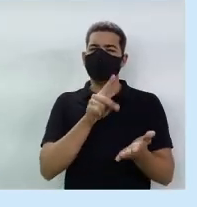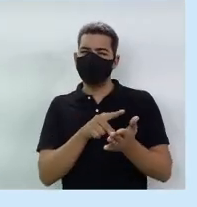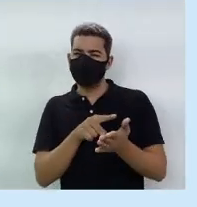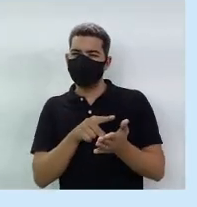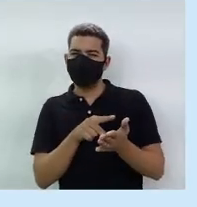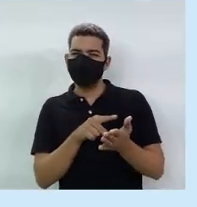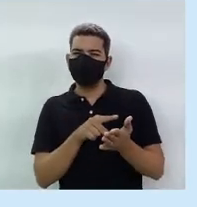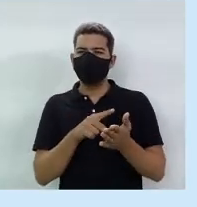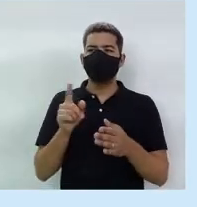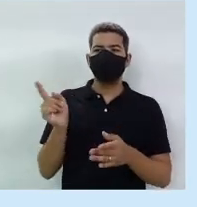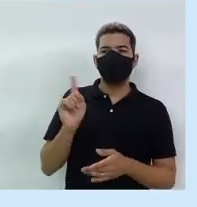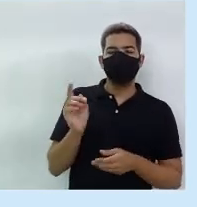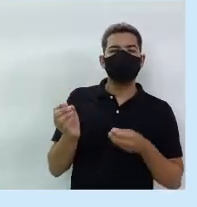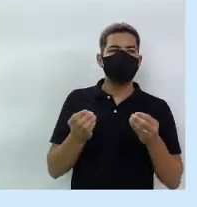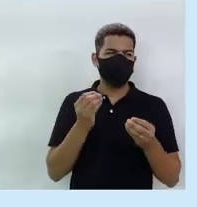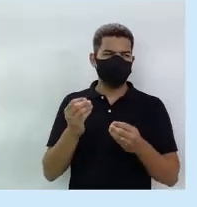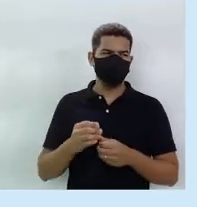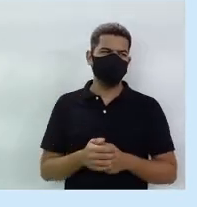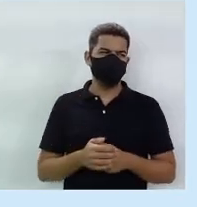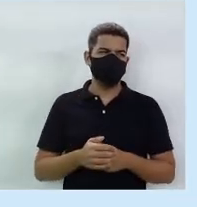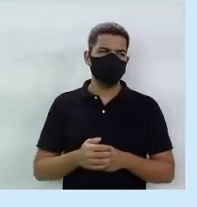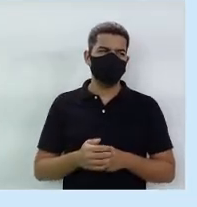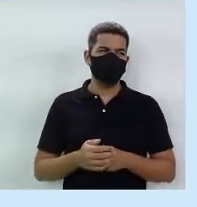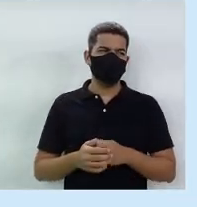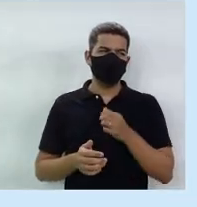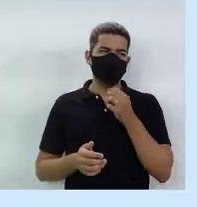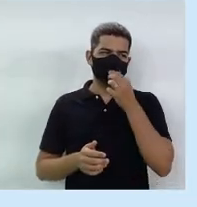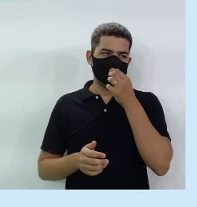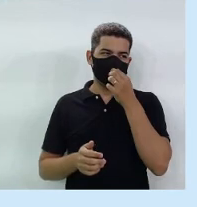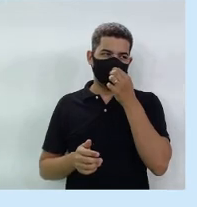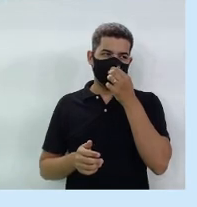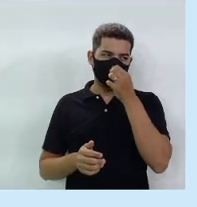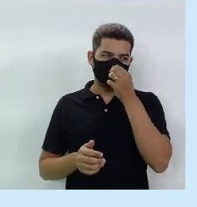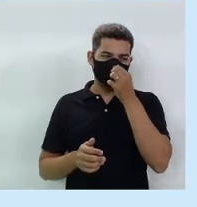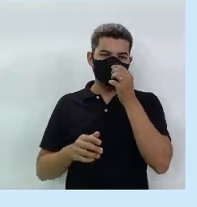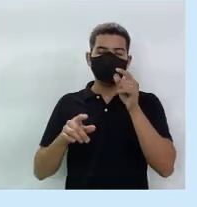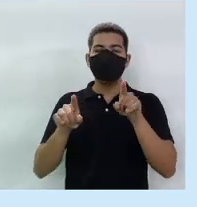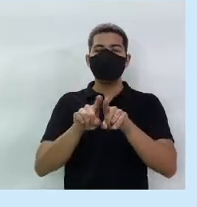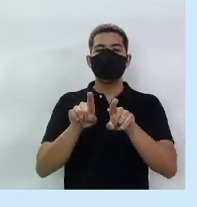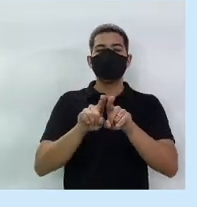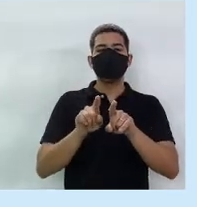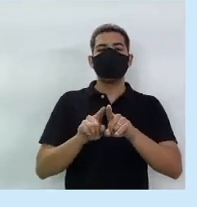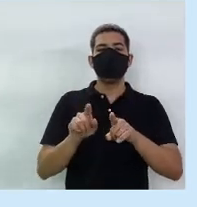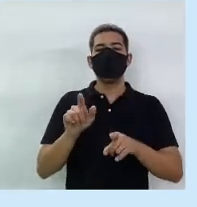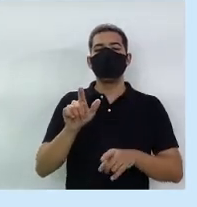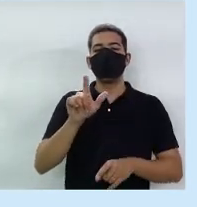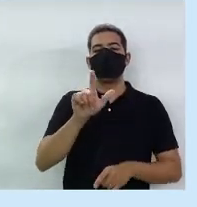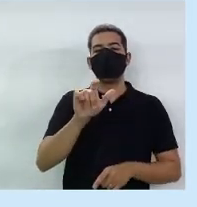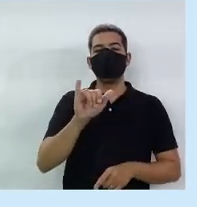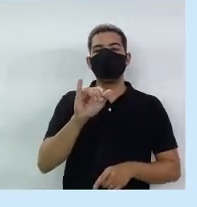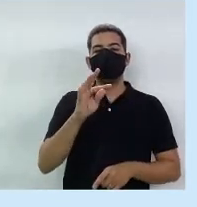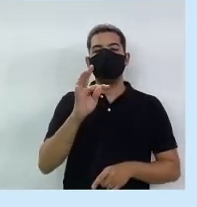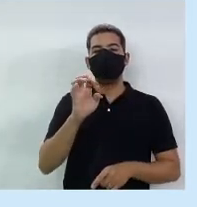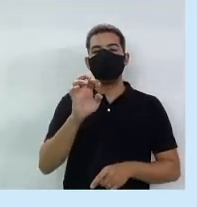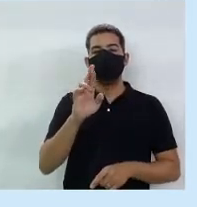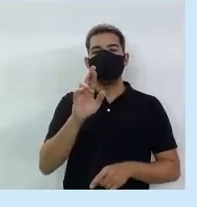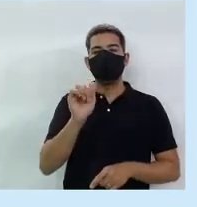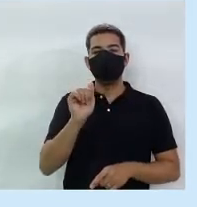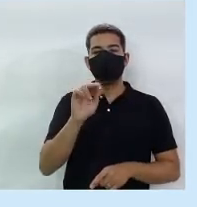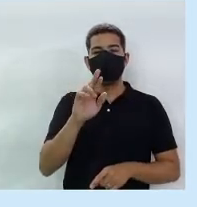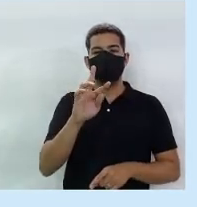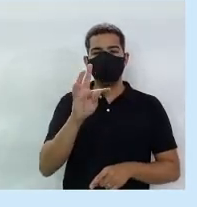Conotar, sentido figurado. E dentro do mundo da literatura, nós temos o quê? A